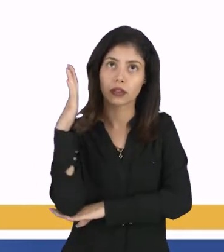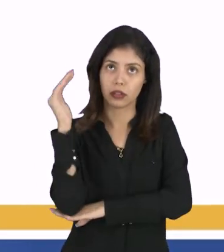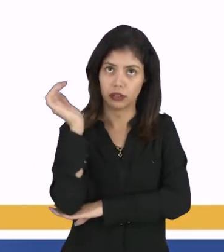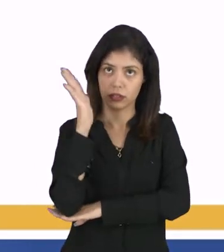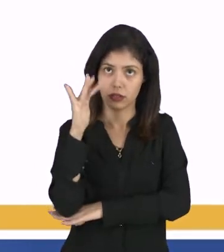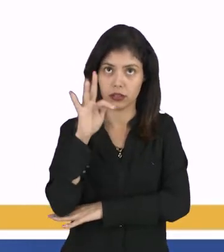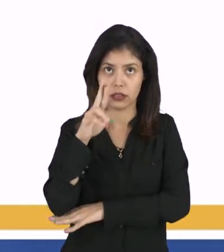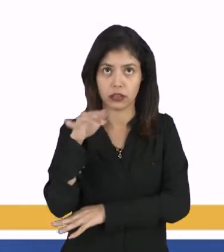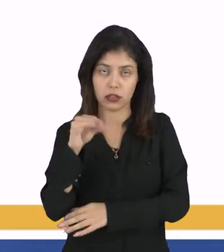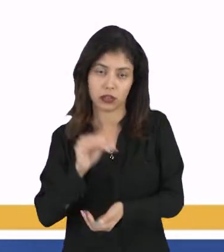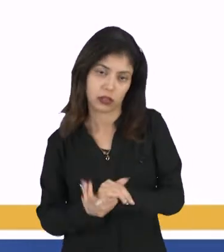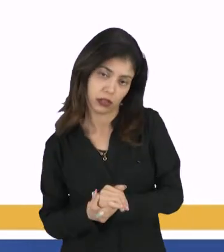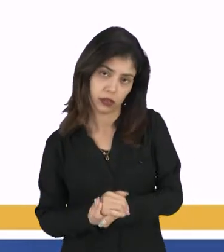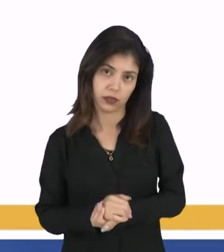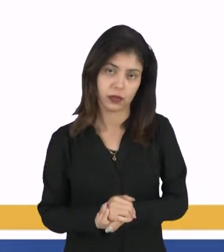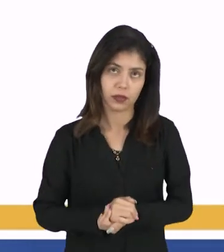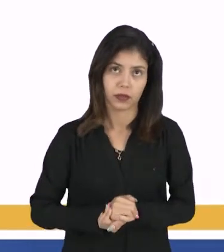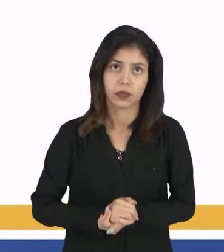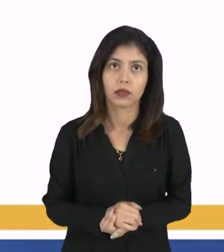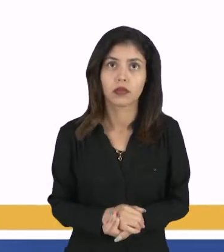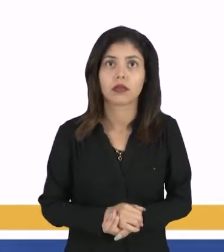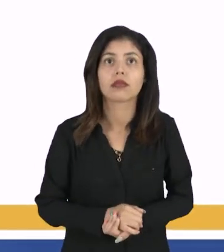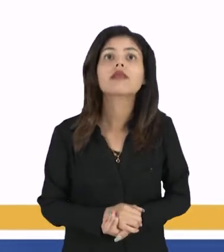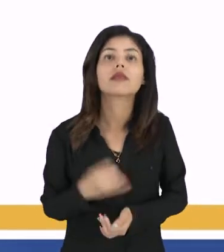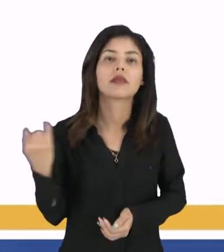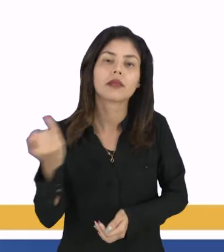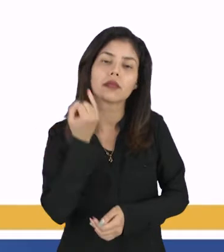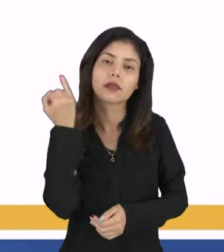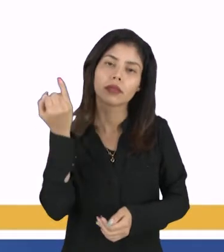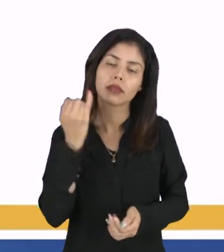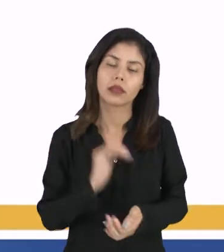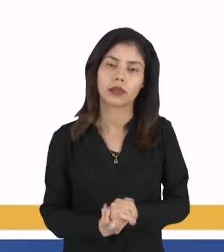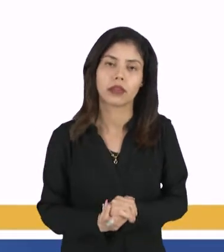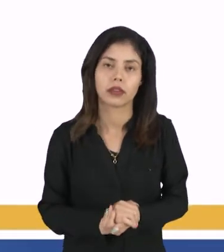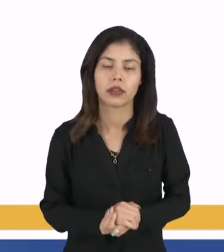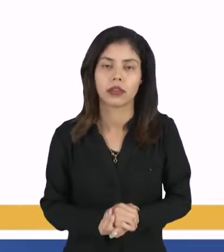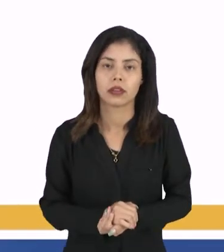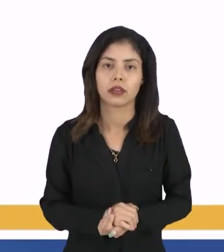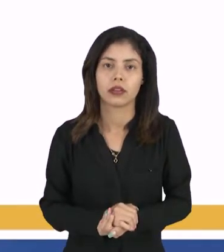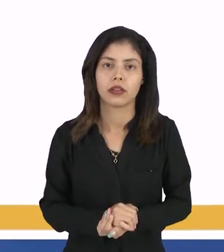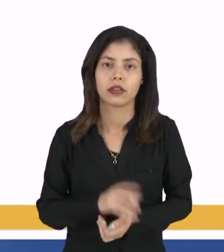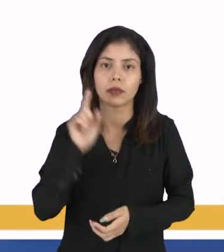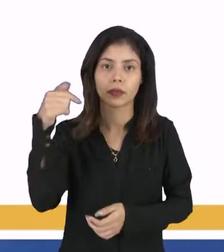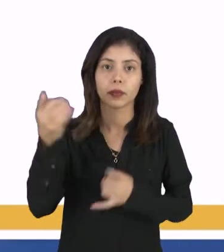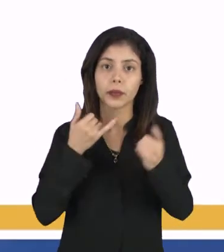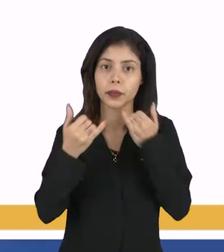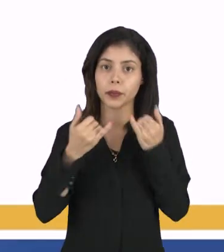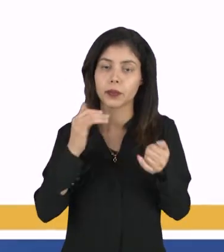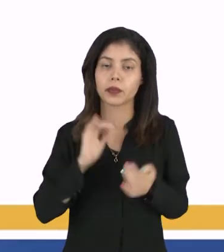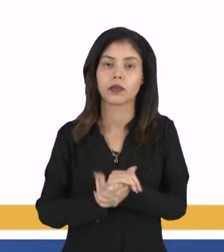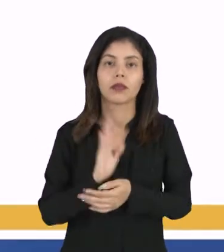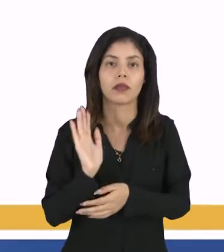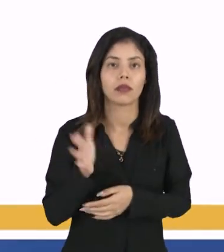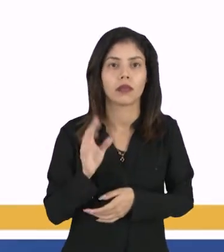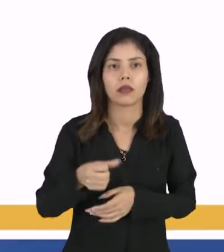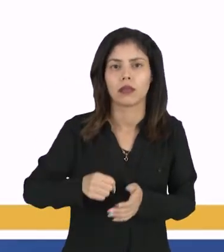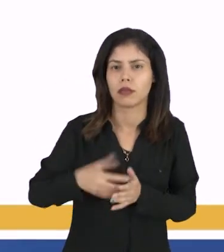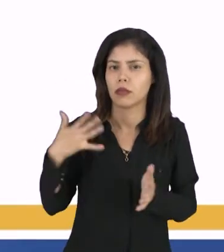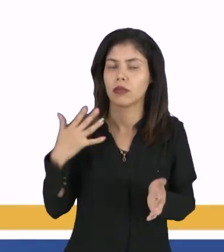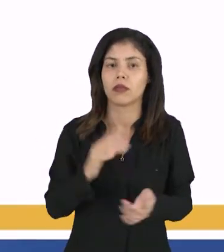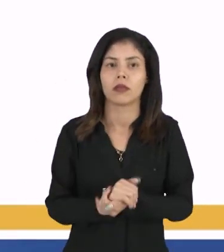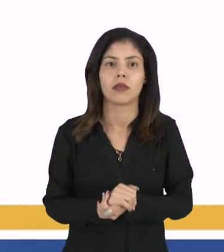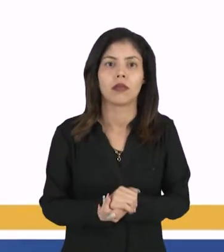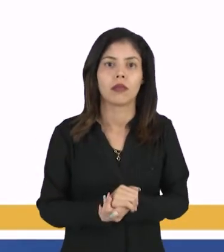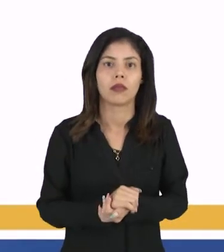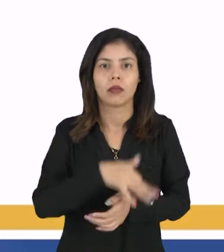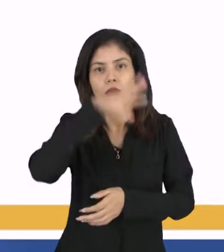autótrofas, né? Elas fazem a fotossíntese, tá? Inclusive, aquela informação que a gente já recebeu há muito tempo, né, de que